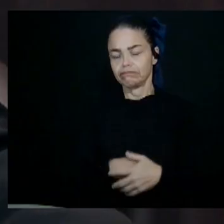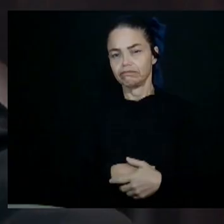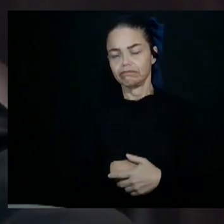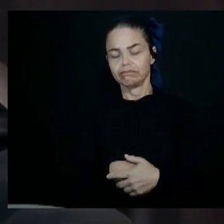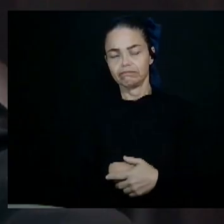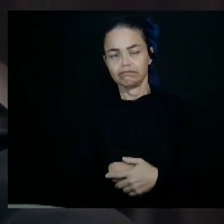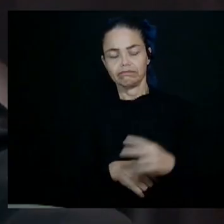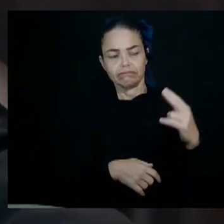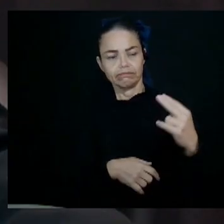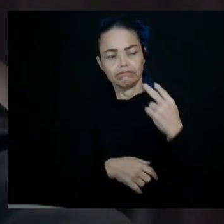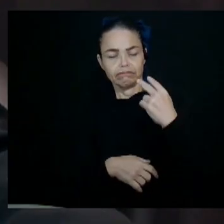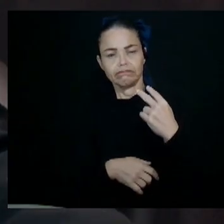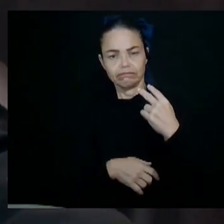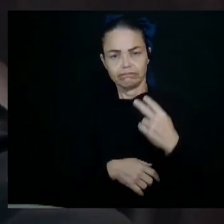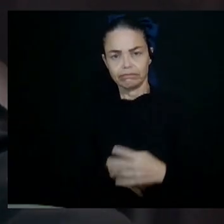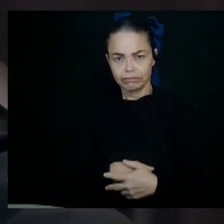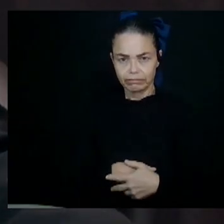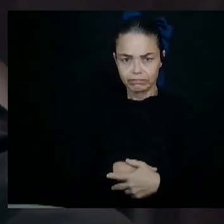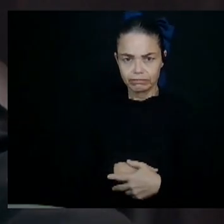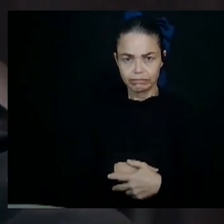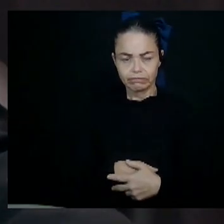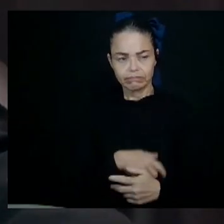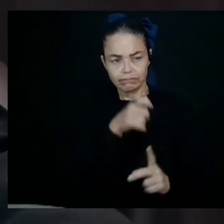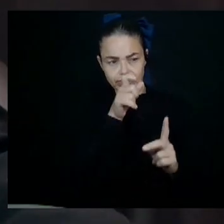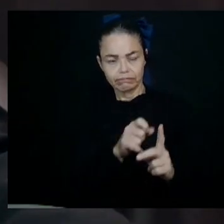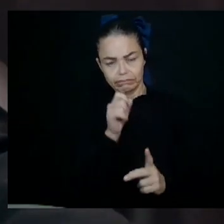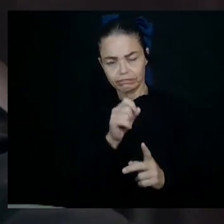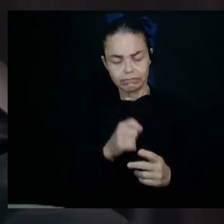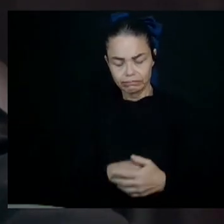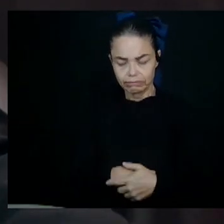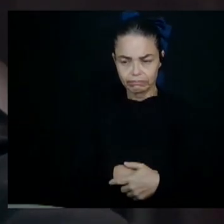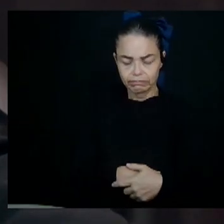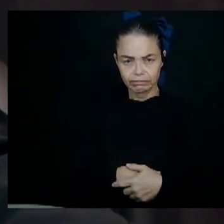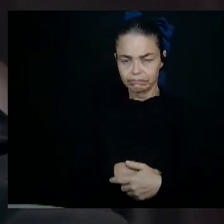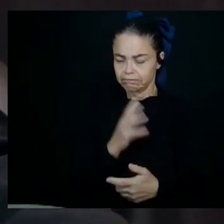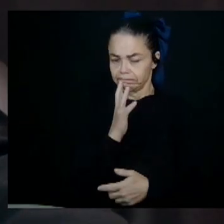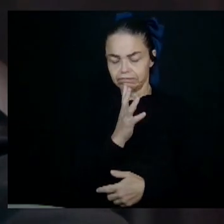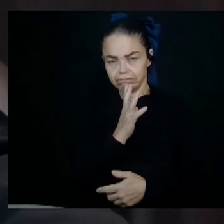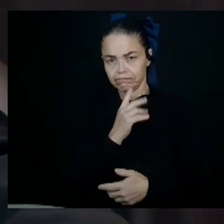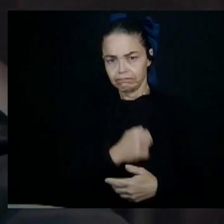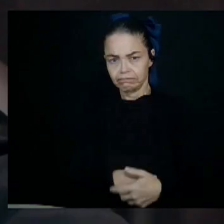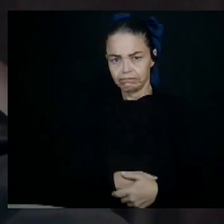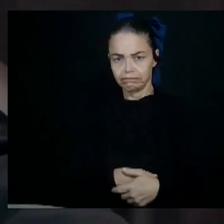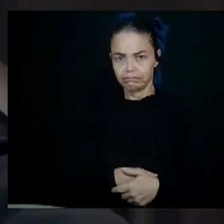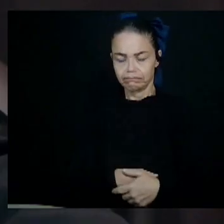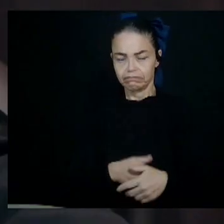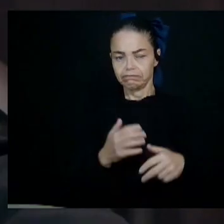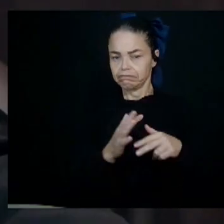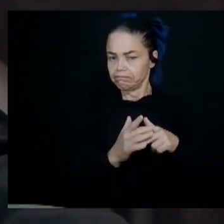falou assim, quem é você? Eu não conheço o paciente que está aqui.